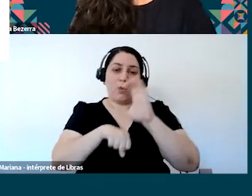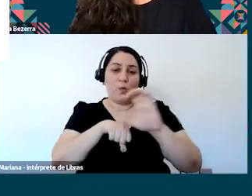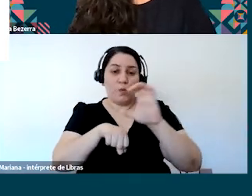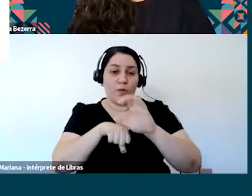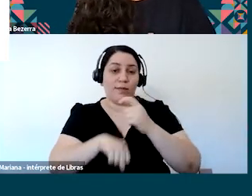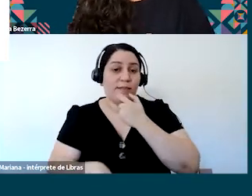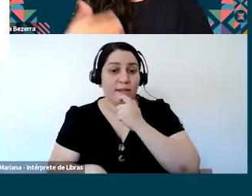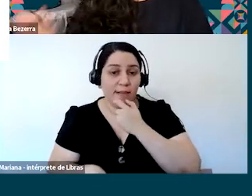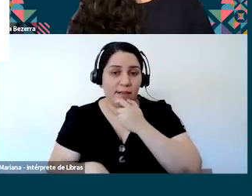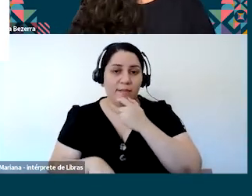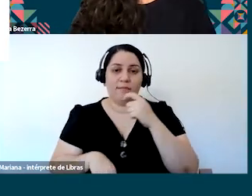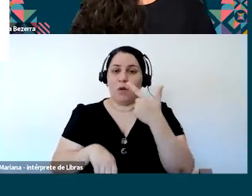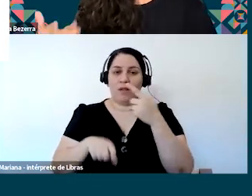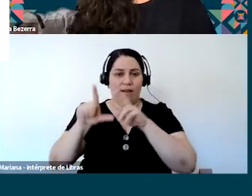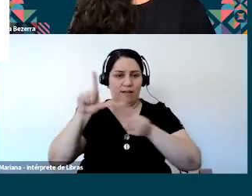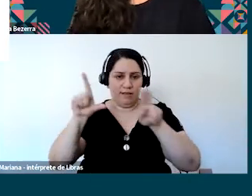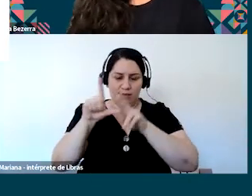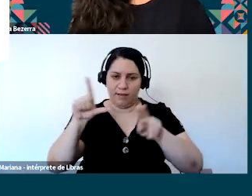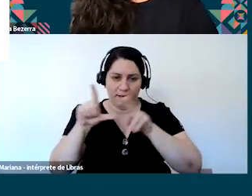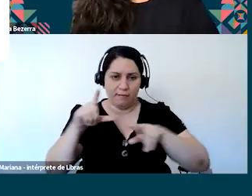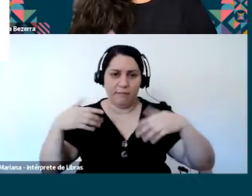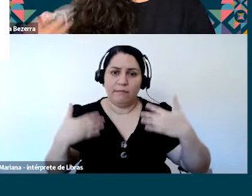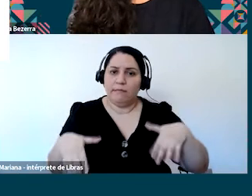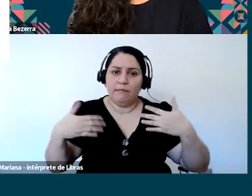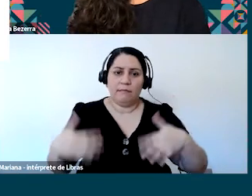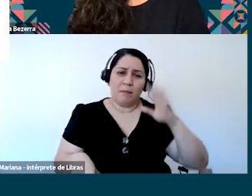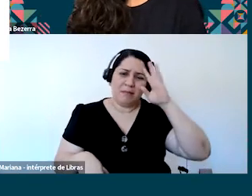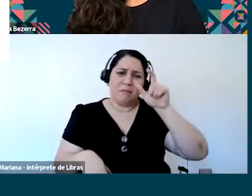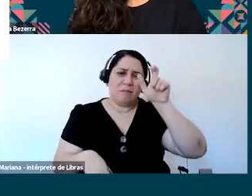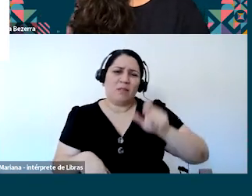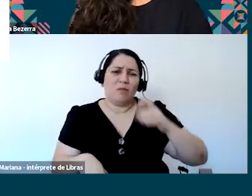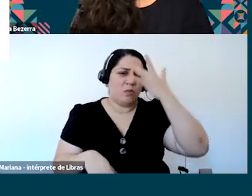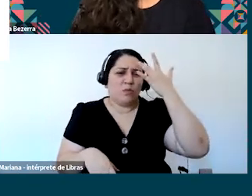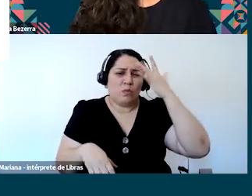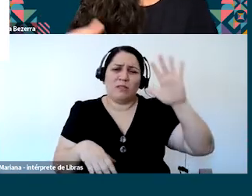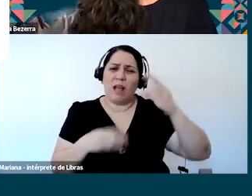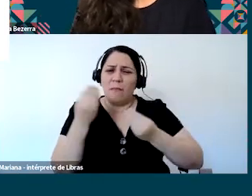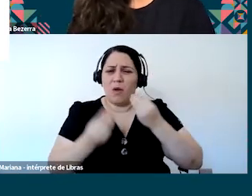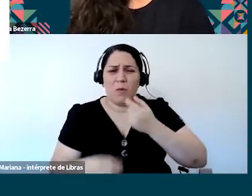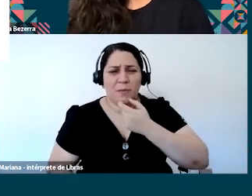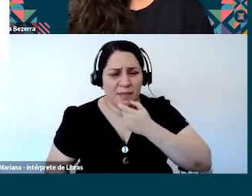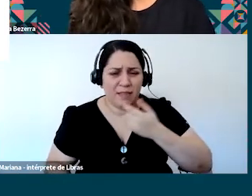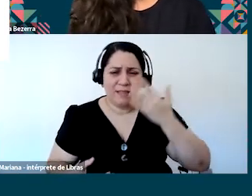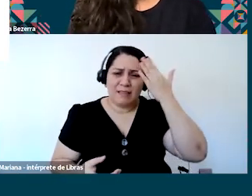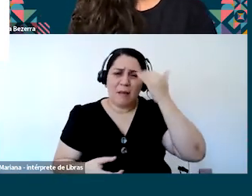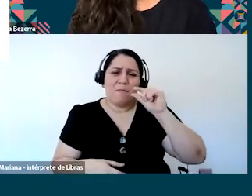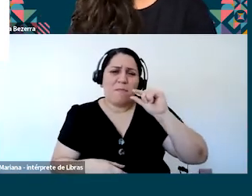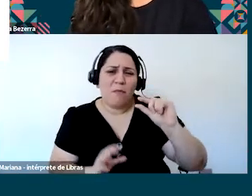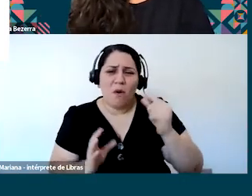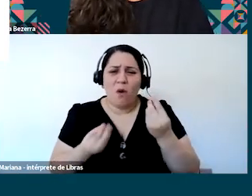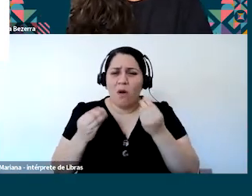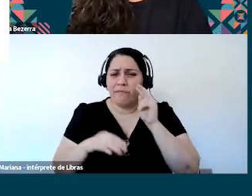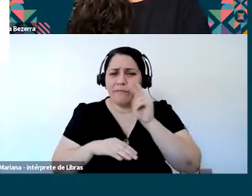sem legenda. Ou você sabe muito pouco de inglês, ou você não sabe nada e precisa da legenda em português ou em inglês para te